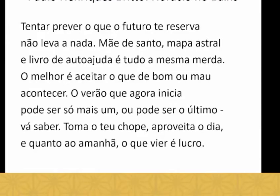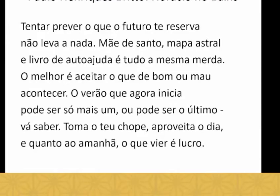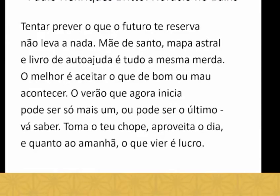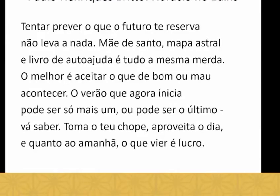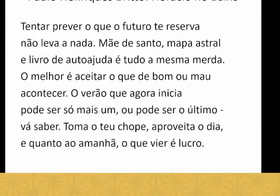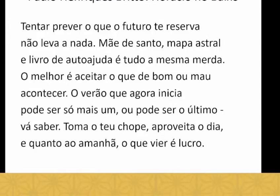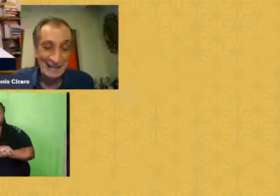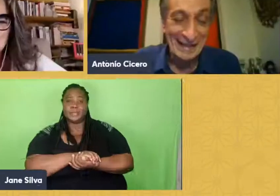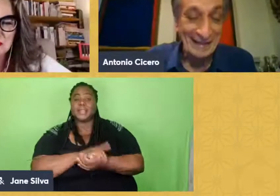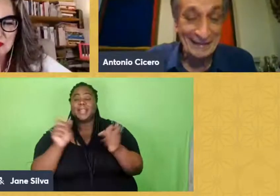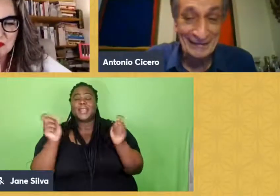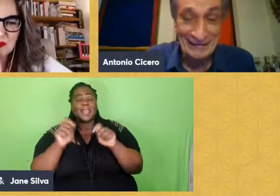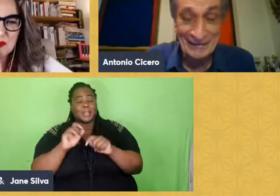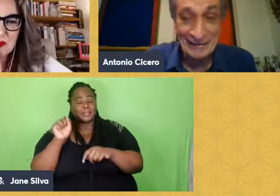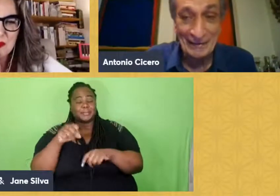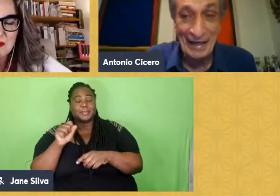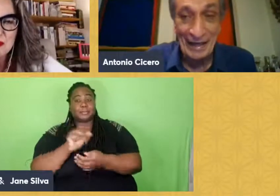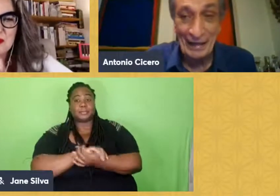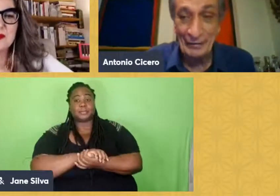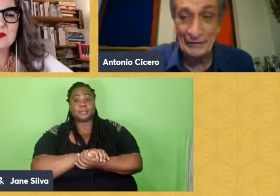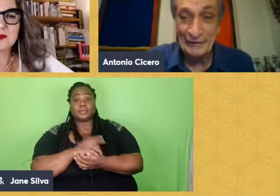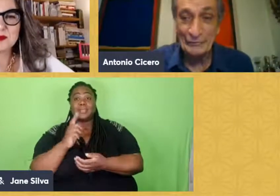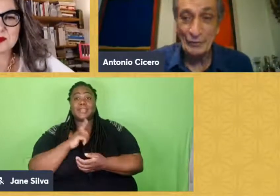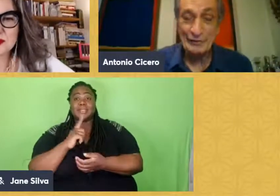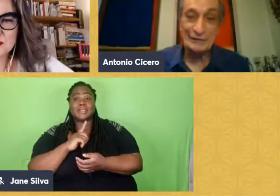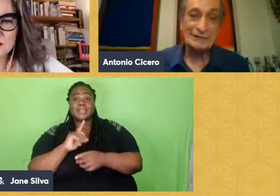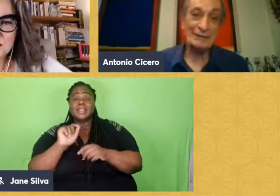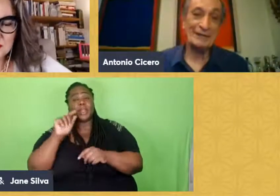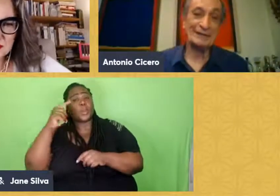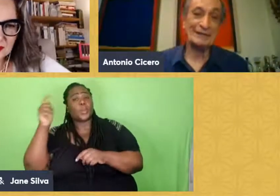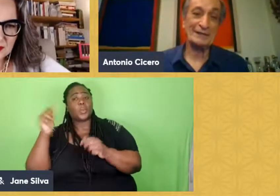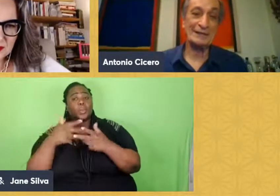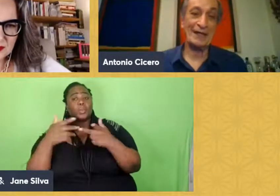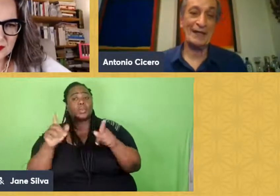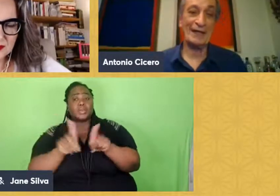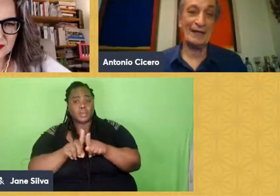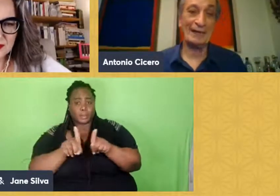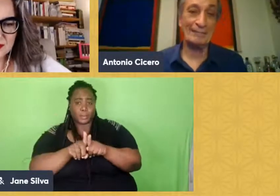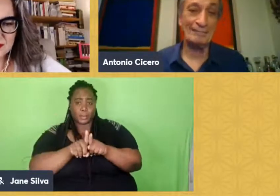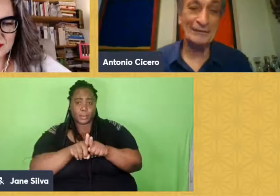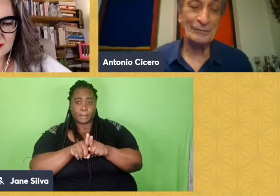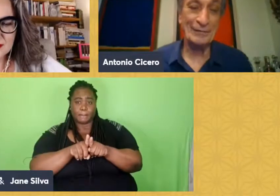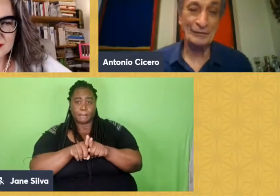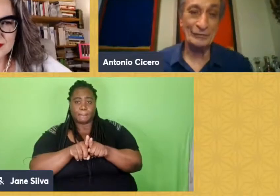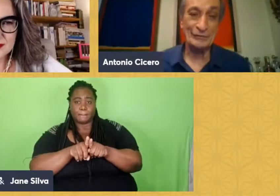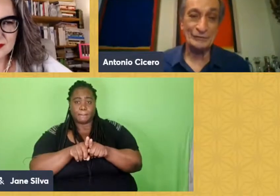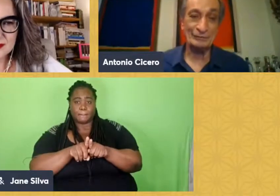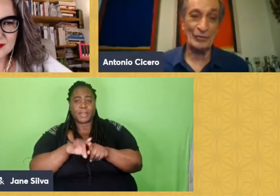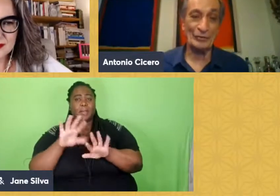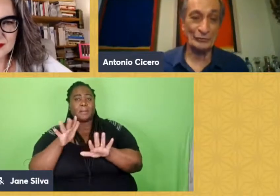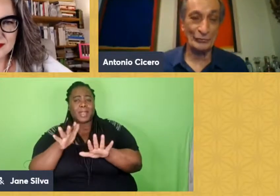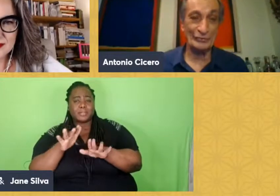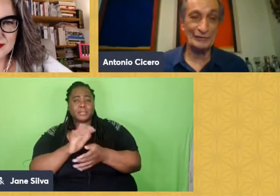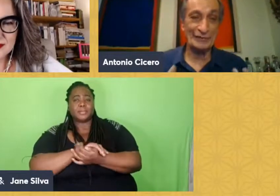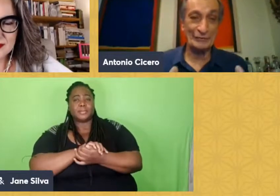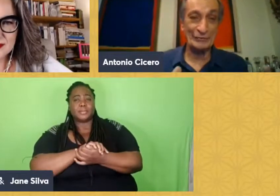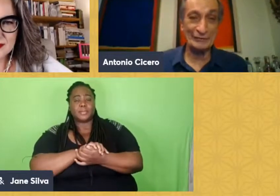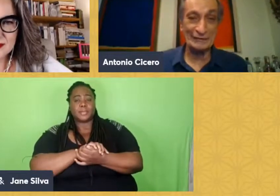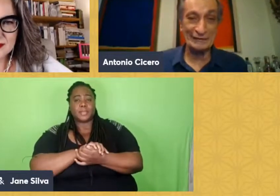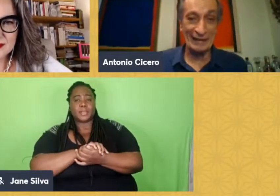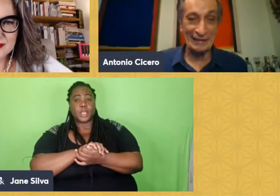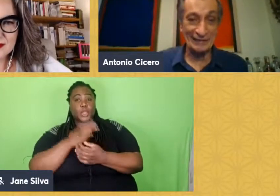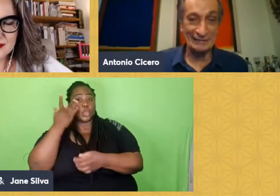Exatamente, dá sim. E existem outras coisas que mais ou menos. Bom, não sei